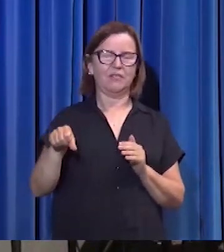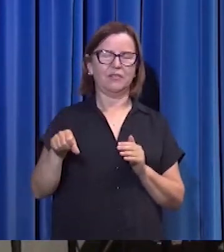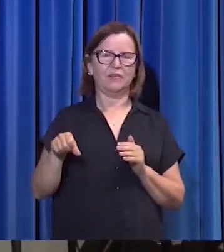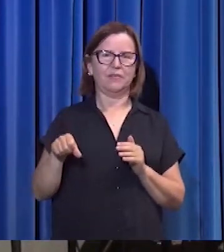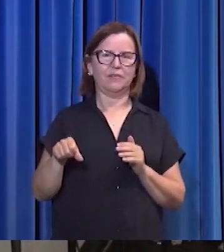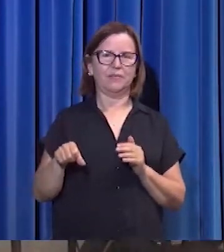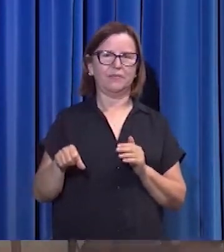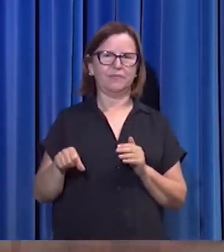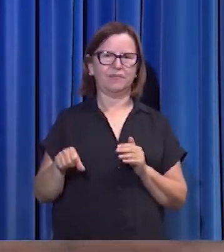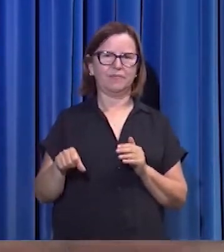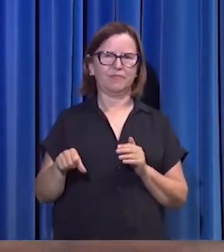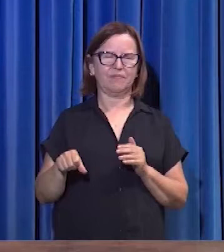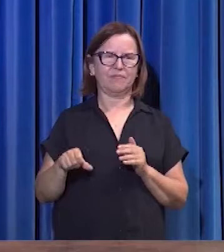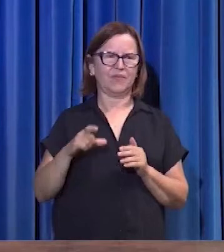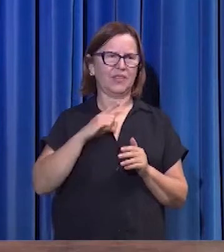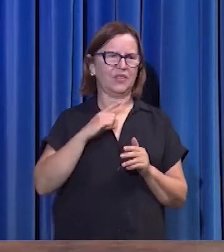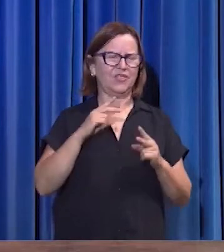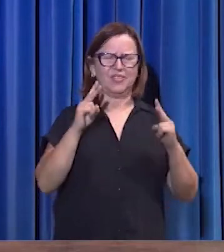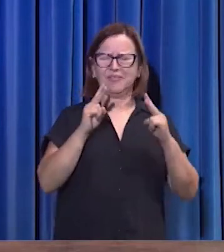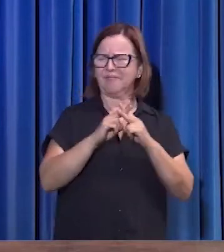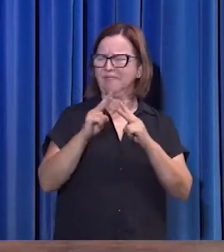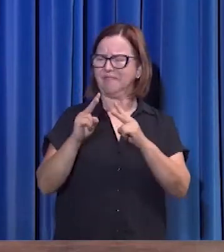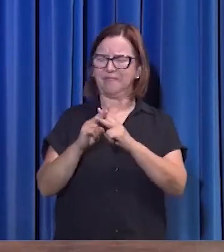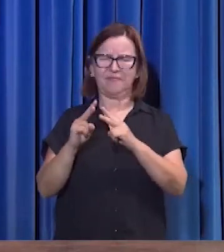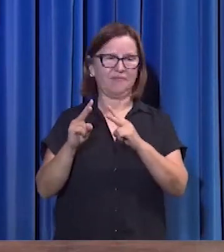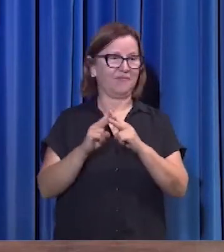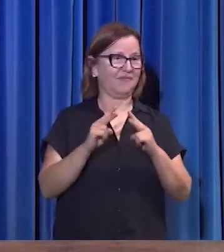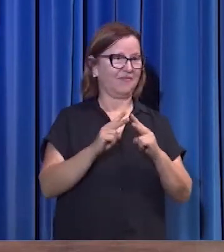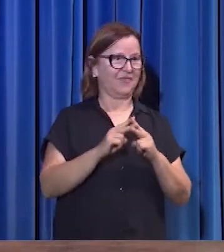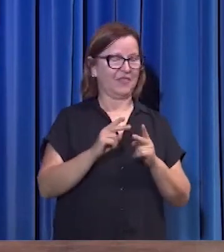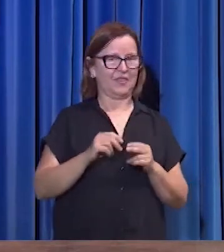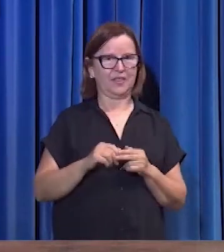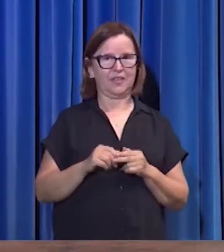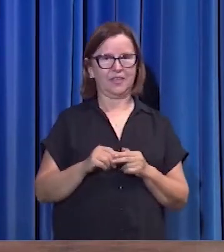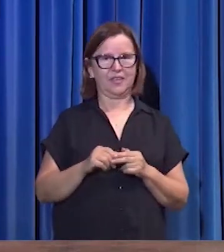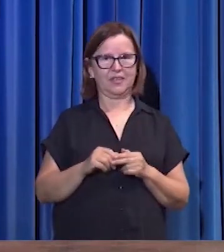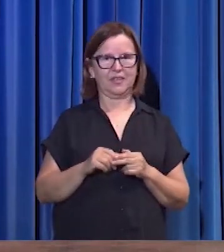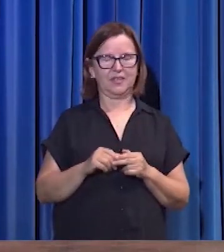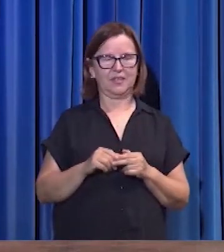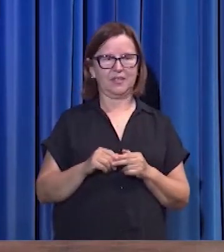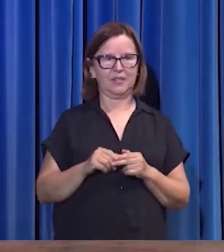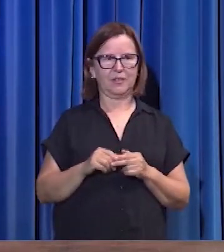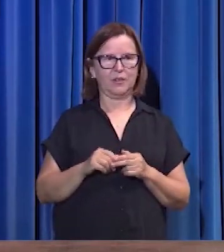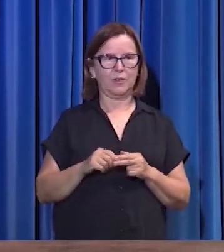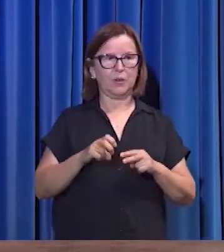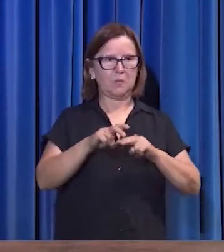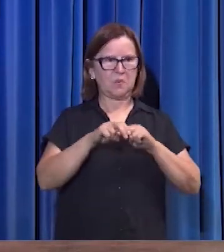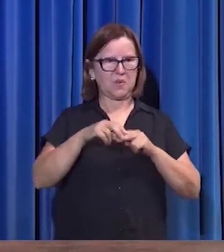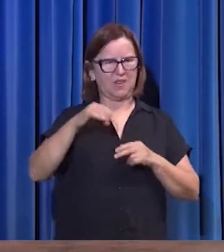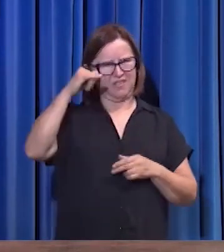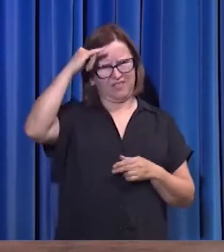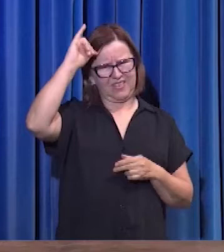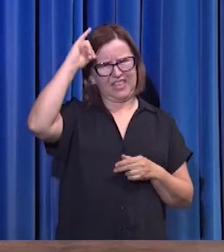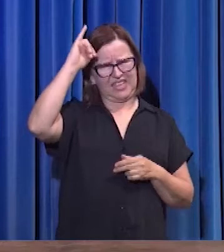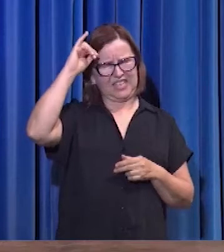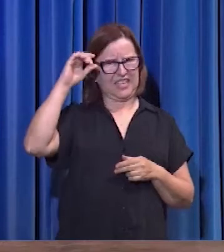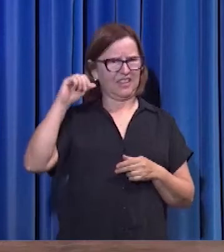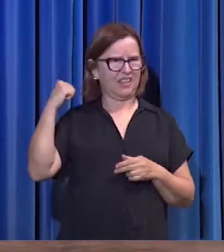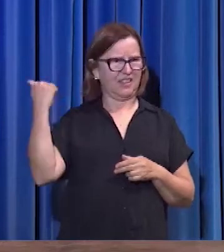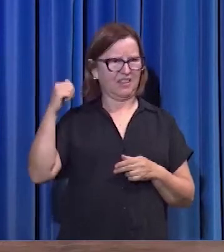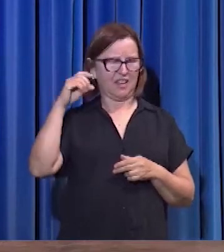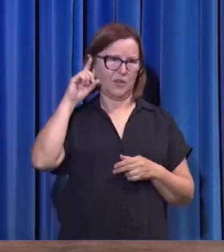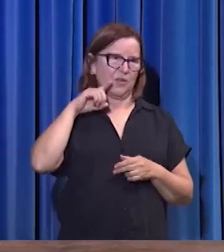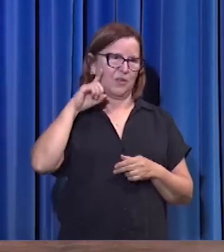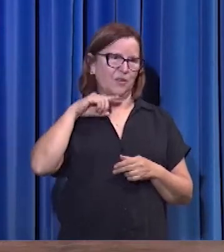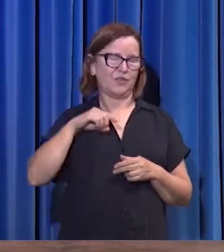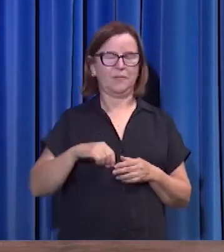com conflitos de posse nos Estados Unidos. Ele diz assim, a